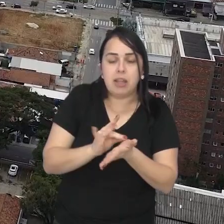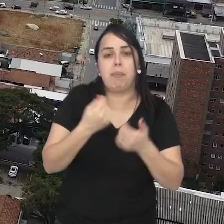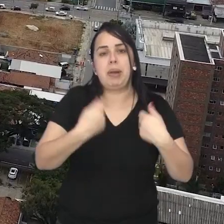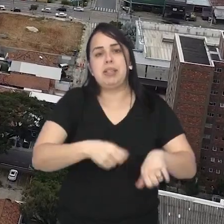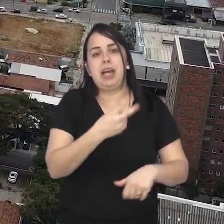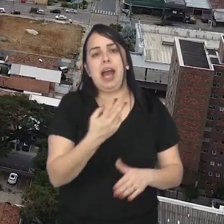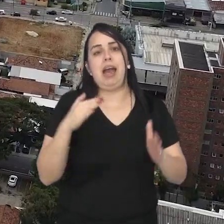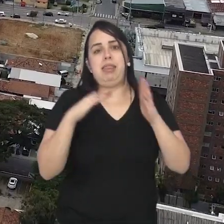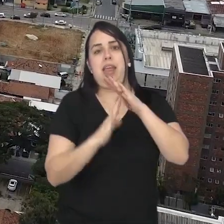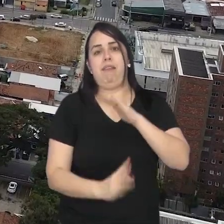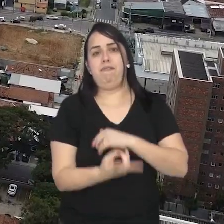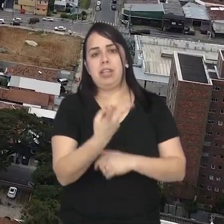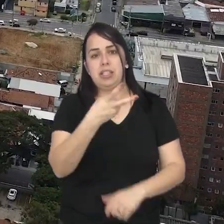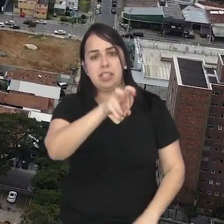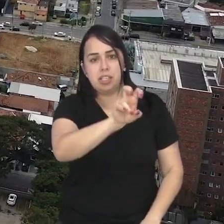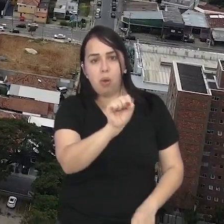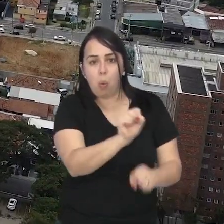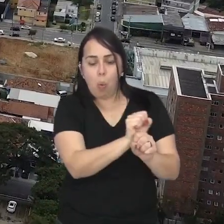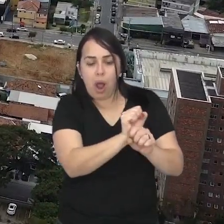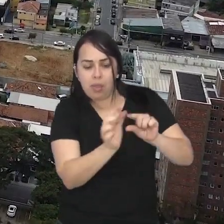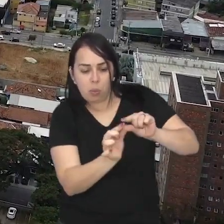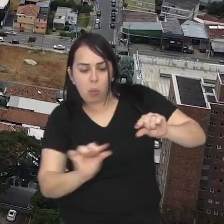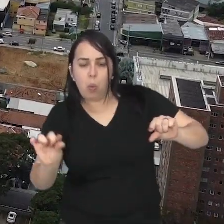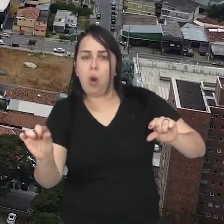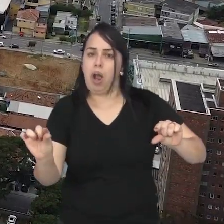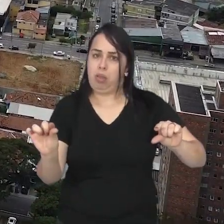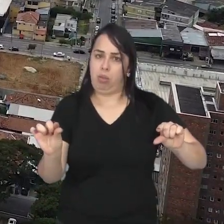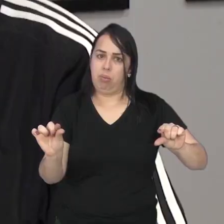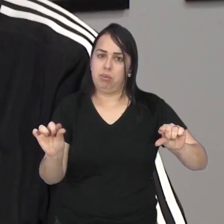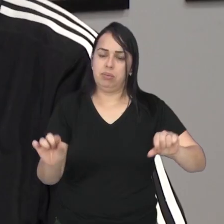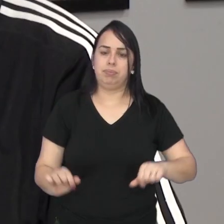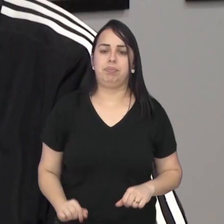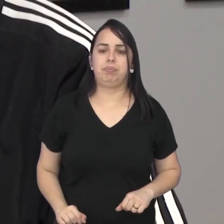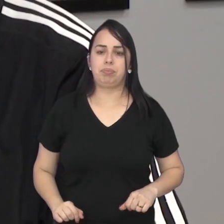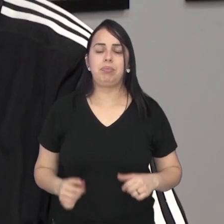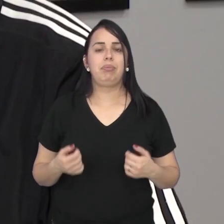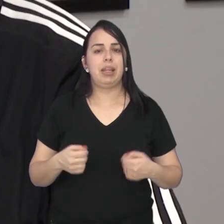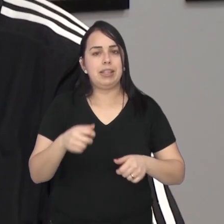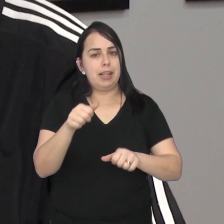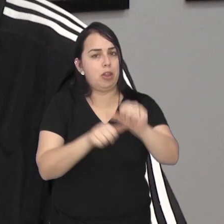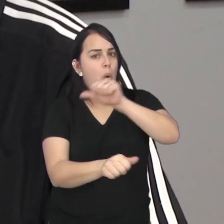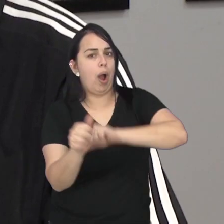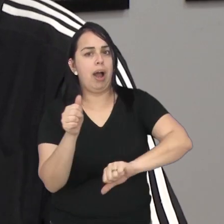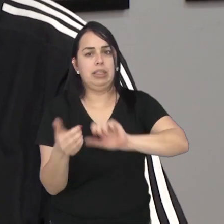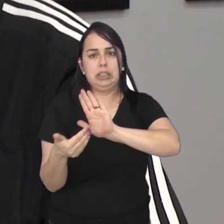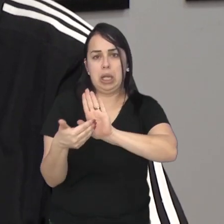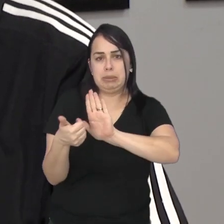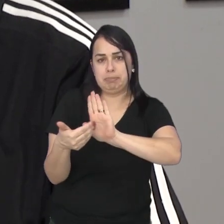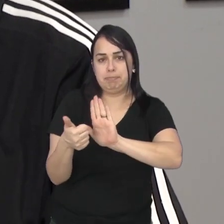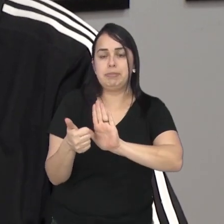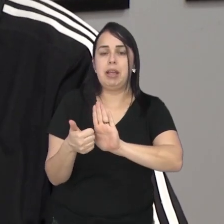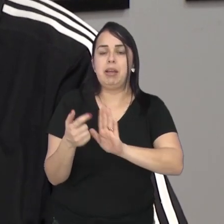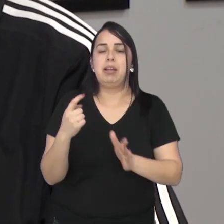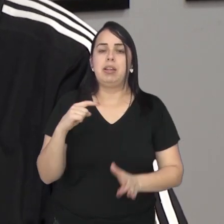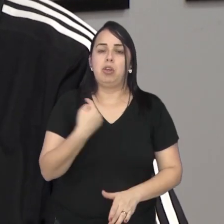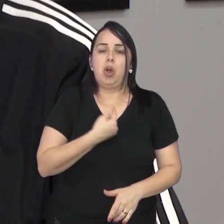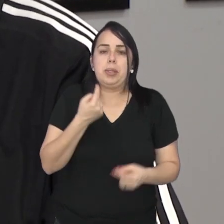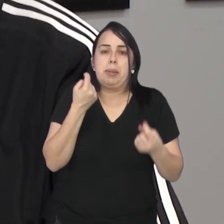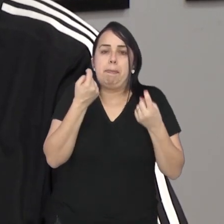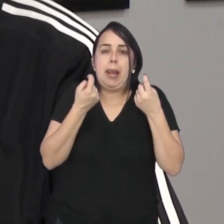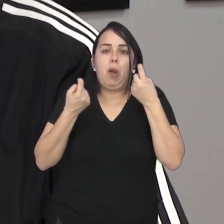útil de uma tubulação não passa de 25 anos. Tem que ser corrigido, né? E a